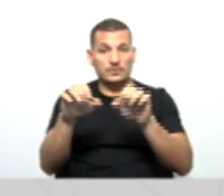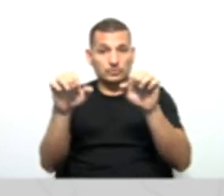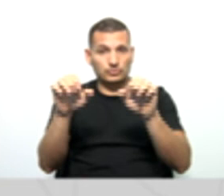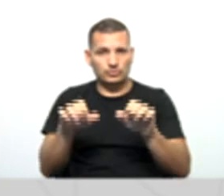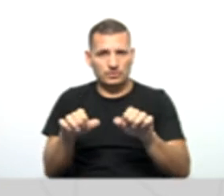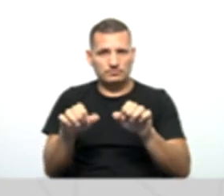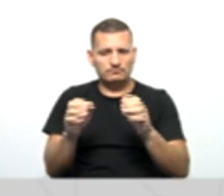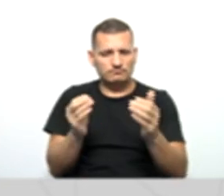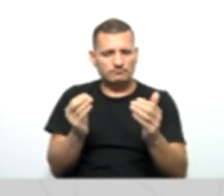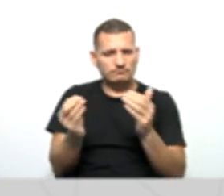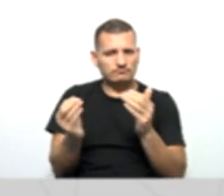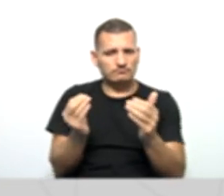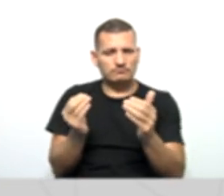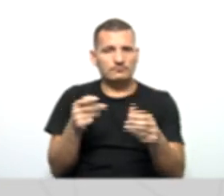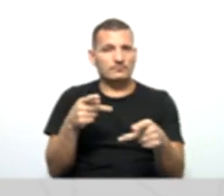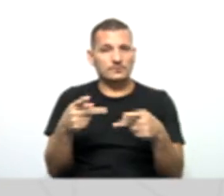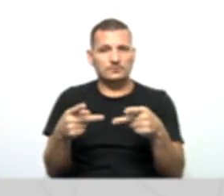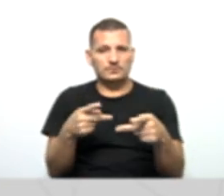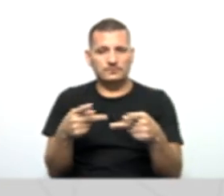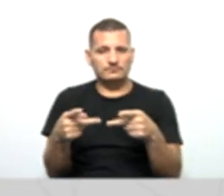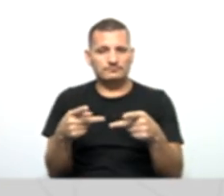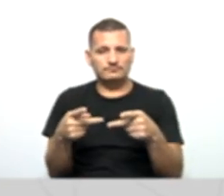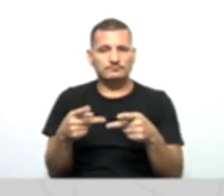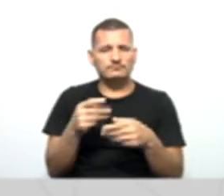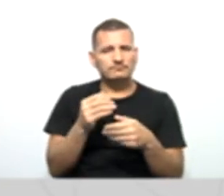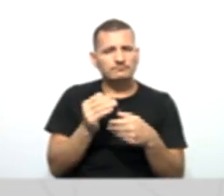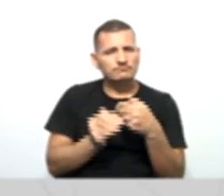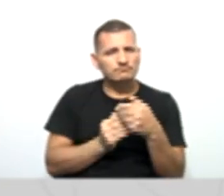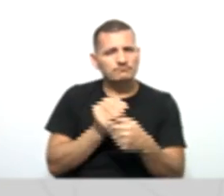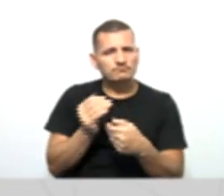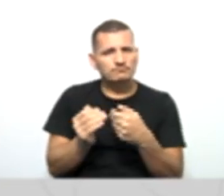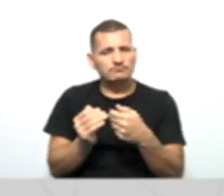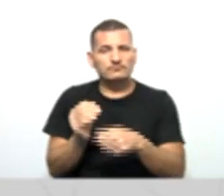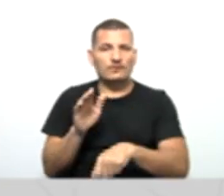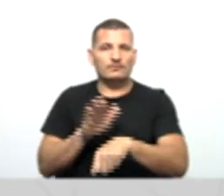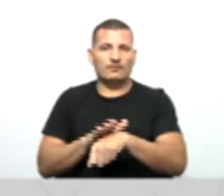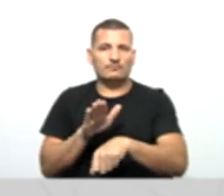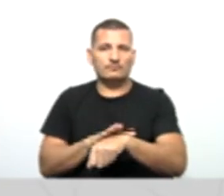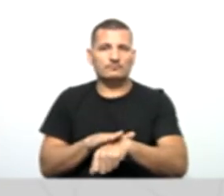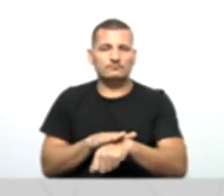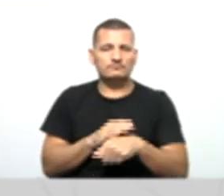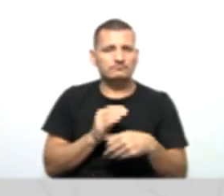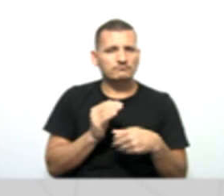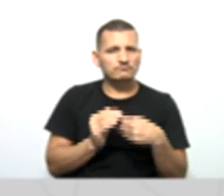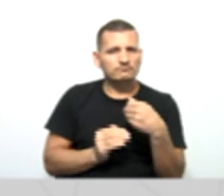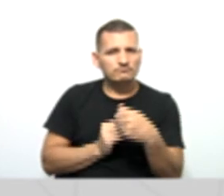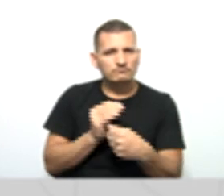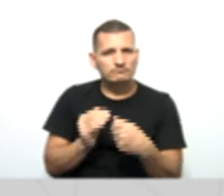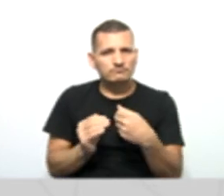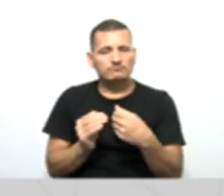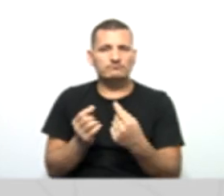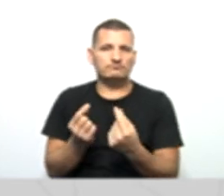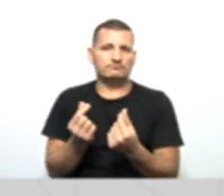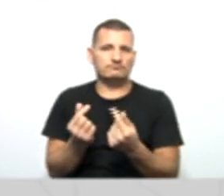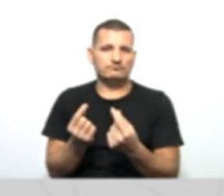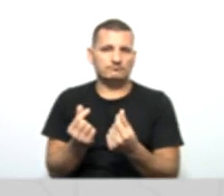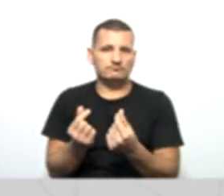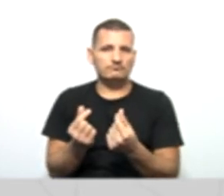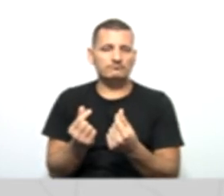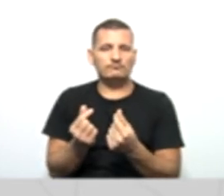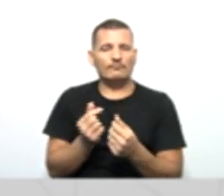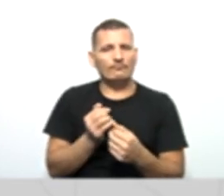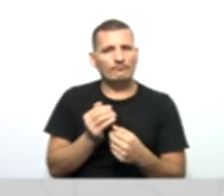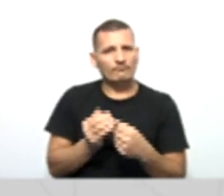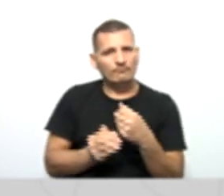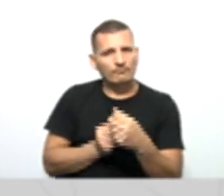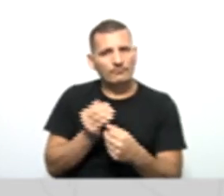EAP. Processos de gestão do tempo. Processos de gestão de custos. Processo de